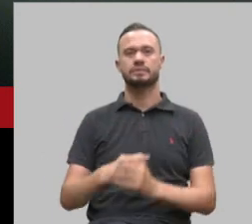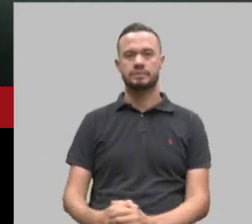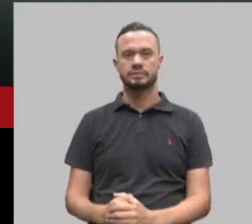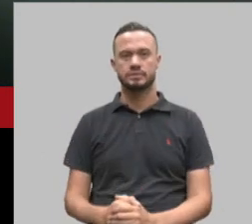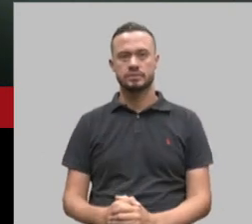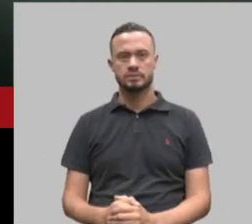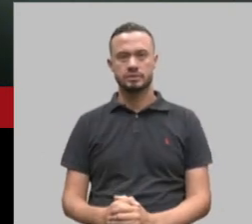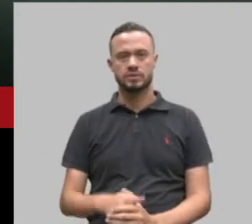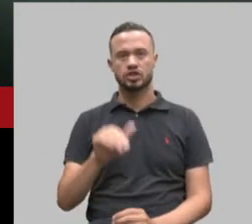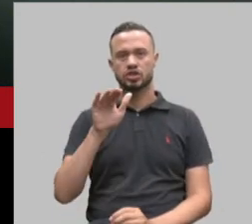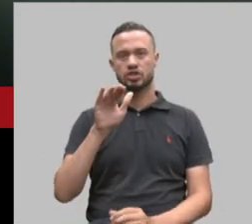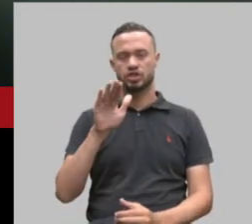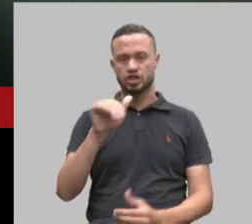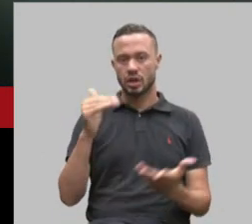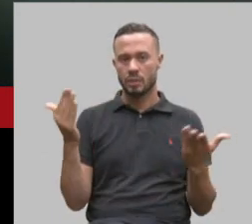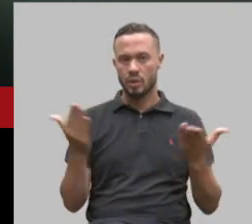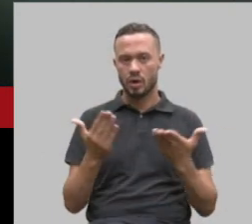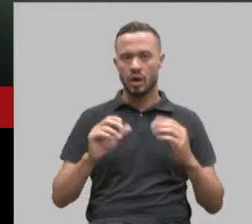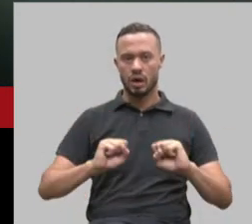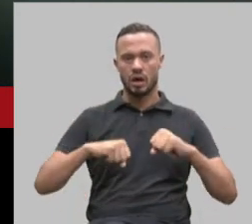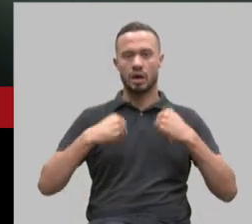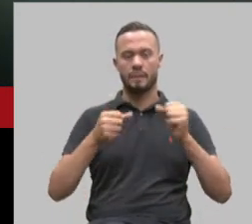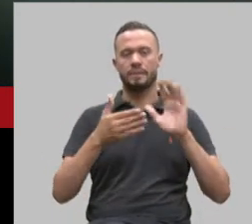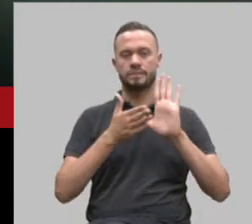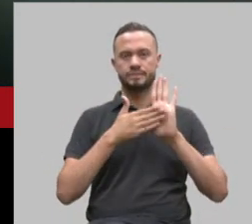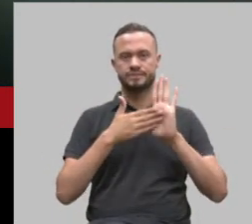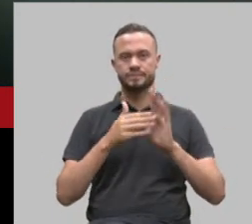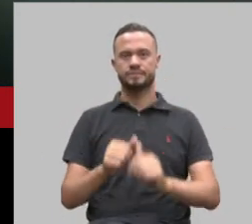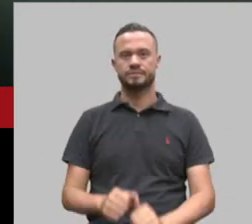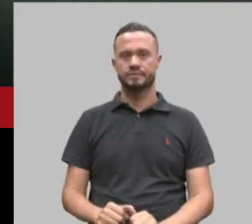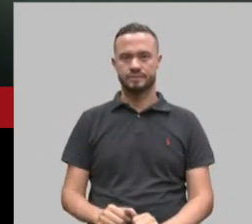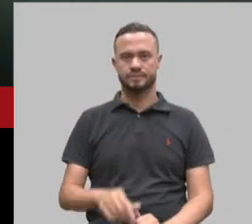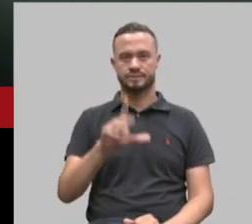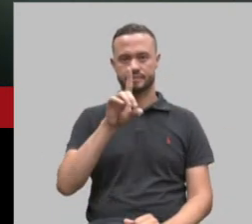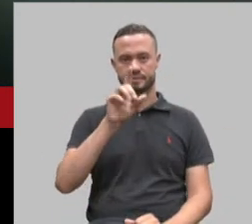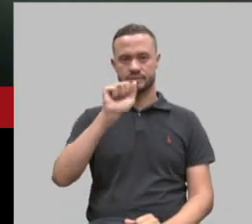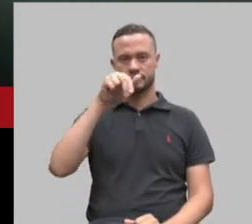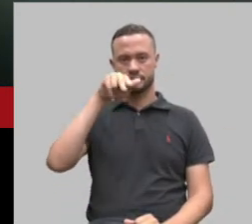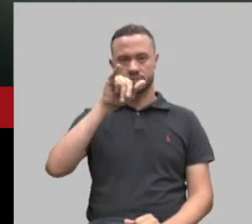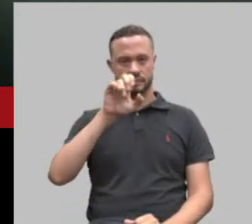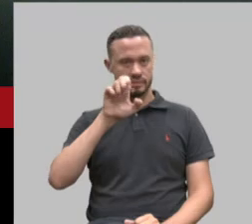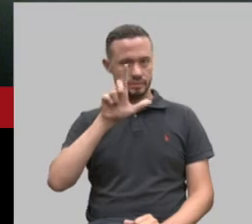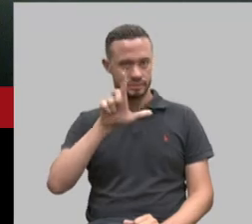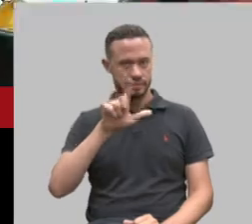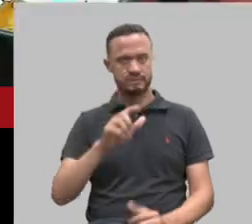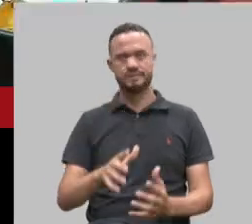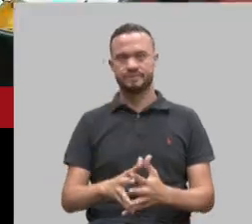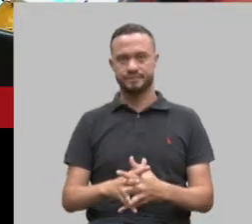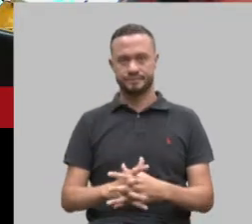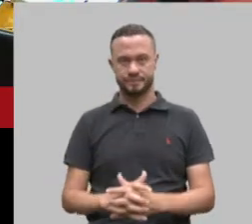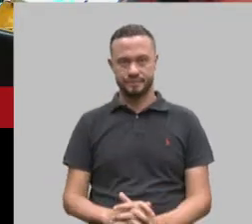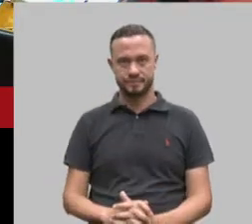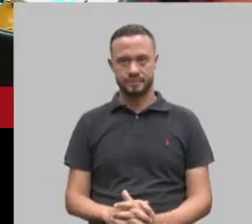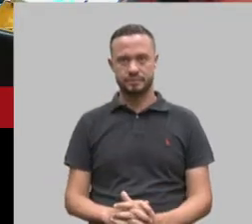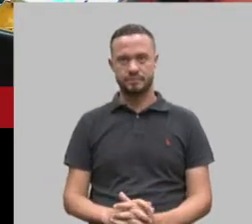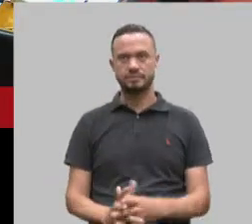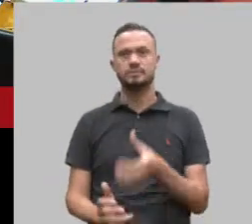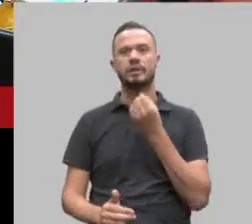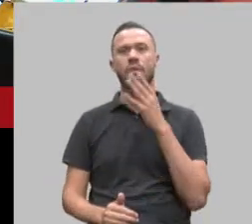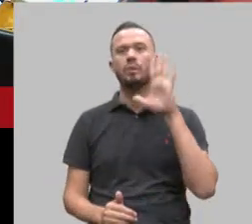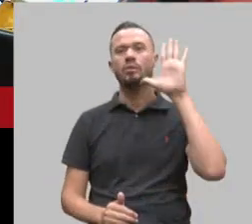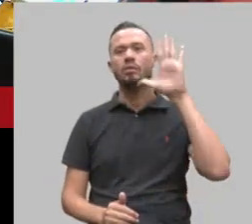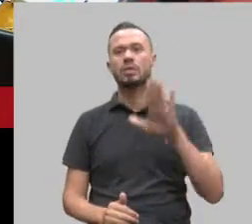chamo aqui à frente para defender essa proposta o orador Daniel Henrique Ferreira Marcelino Boa tarde a todos